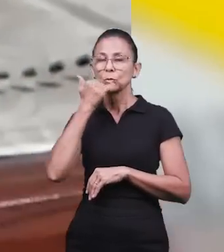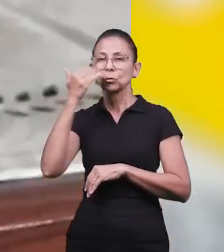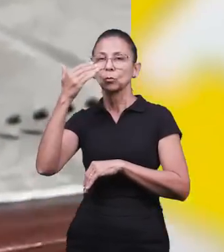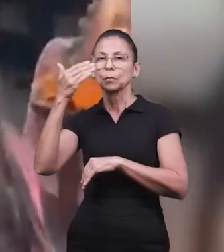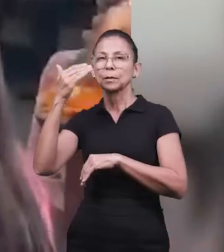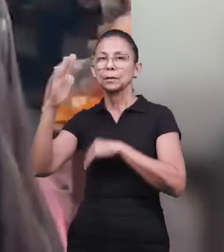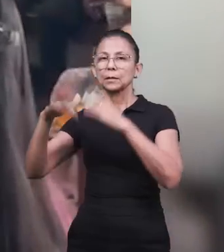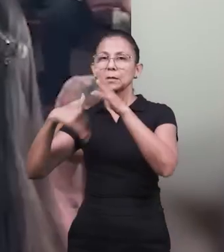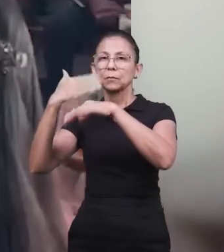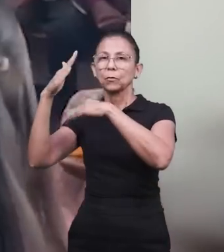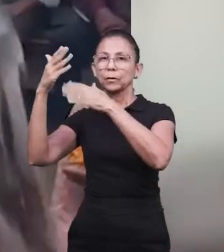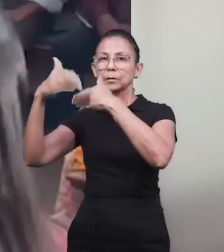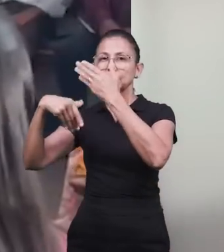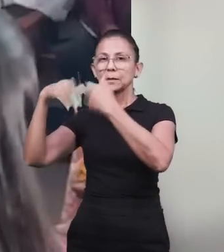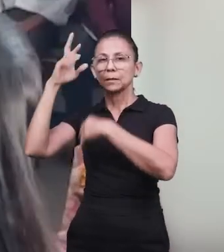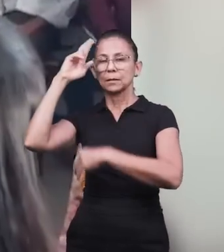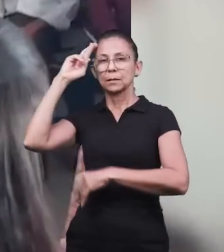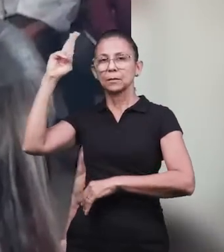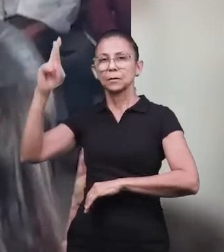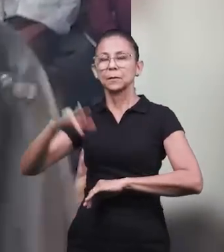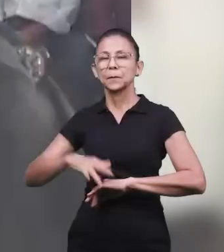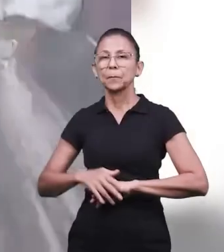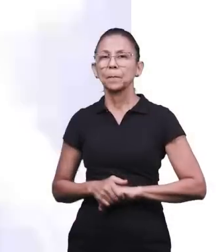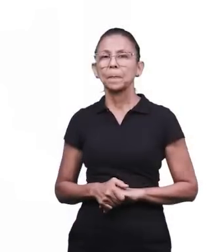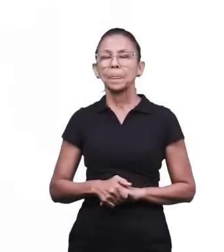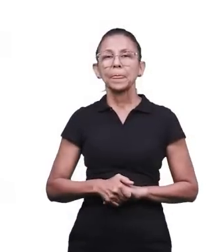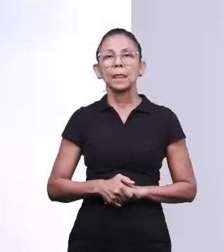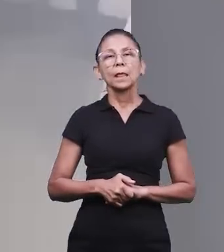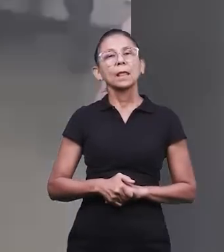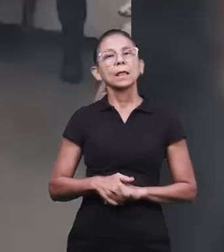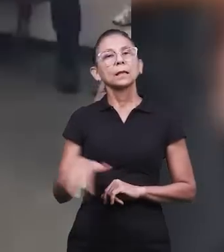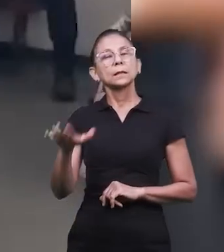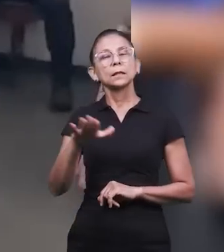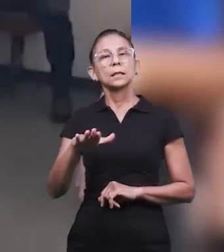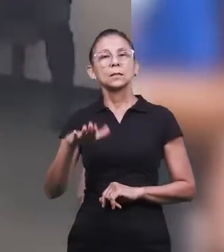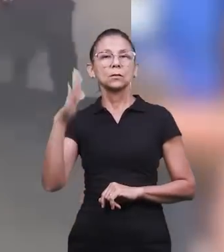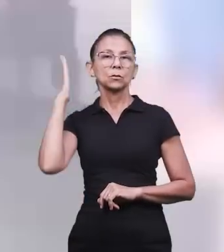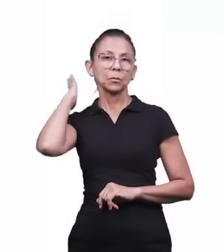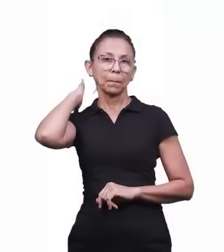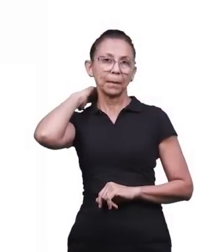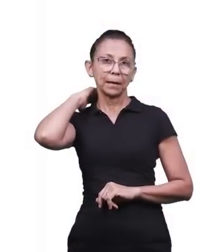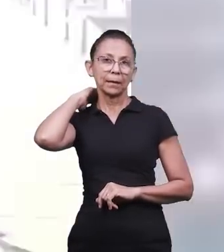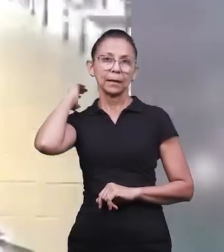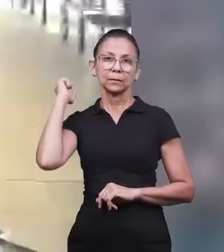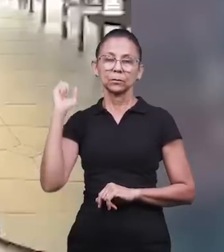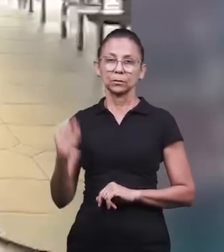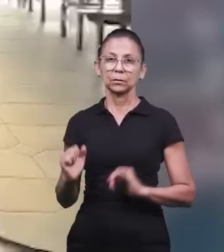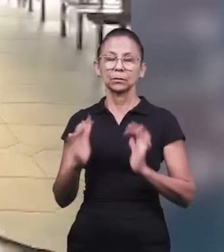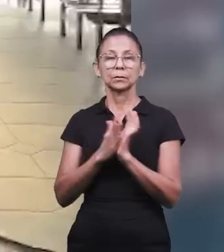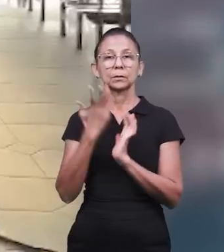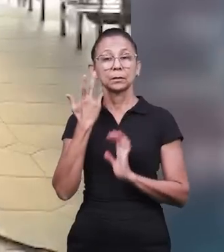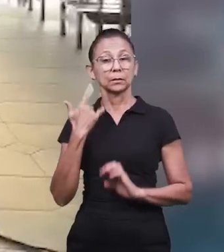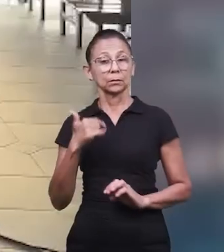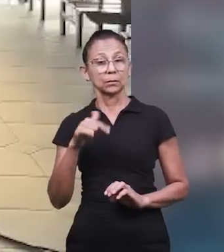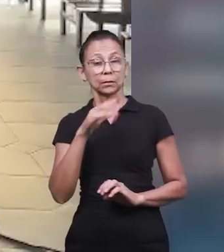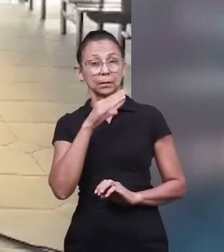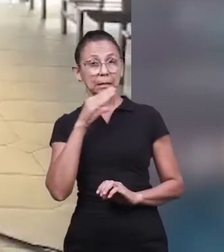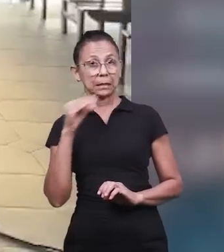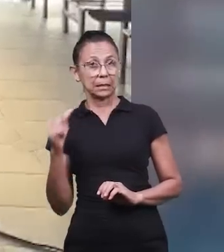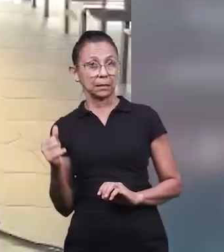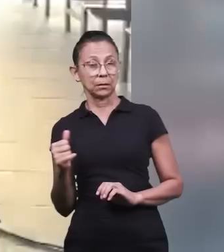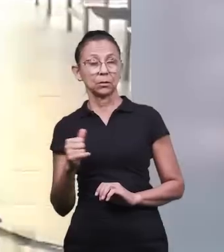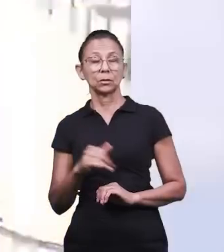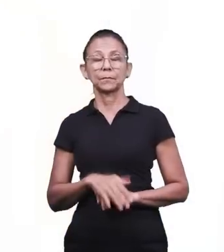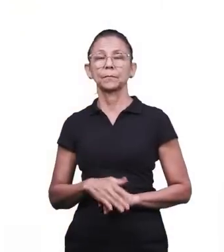em Santarém, Pará, na responsabilidade do pastor Afonso, o seminário de crianças, intermediários e adolescentes. O seminário começou